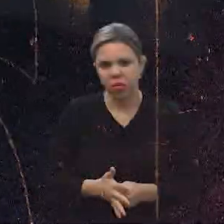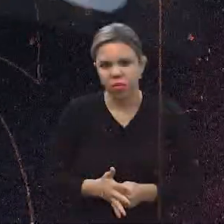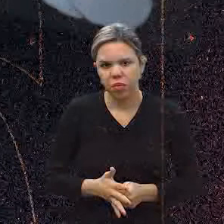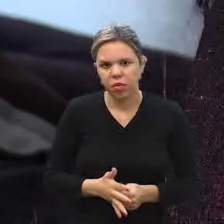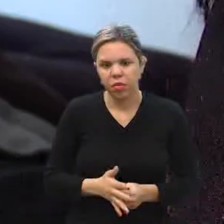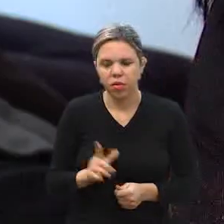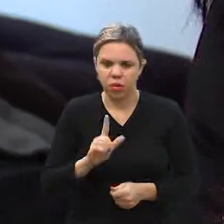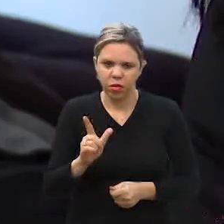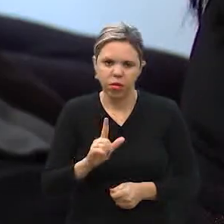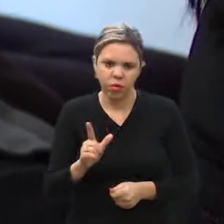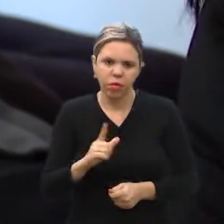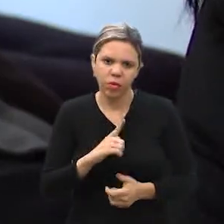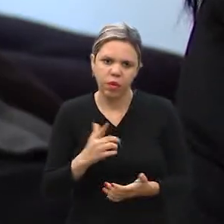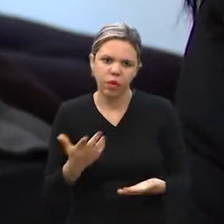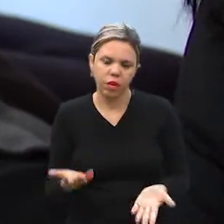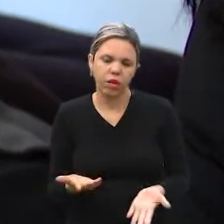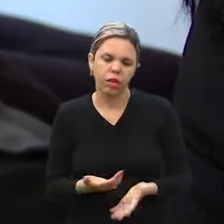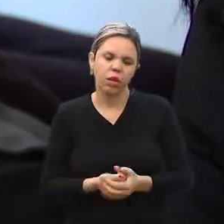Claro, tem outros